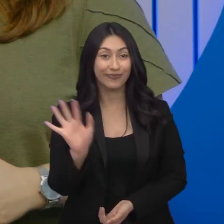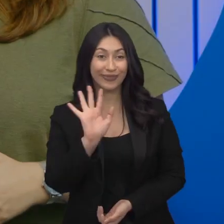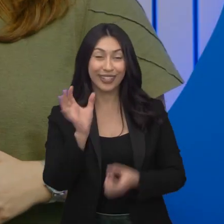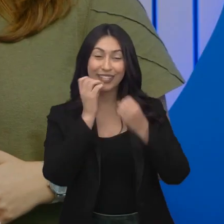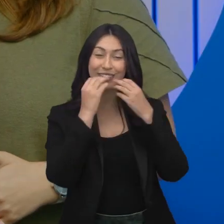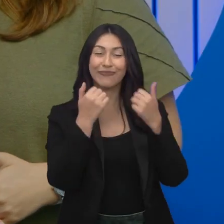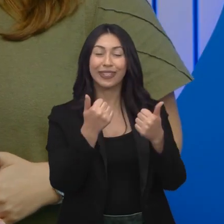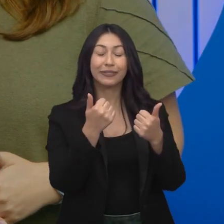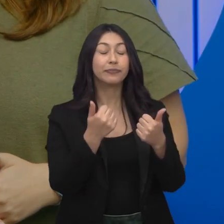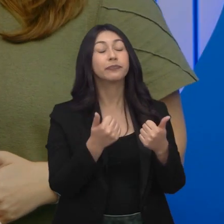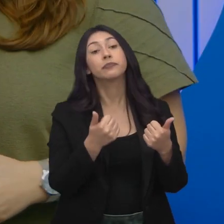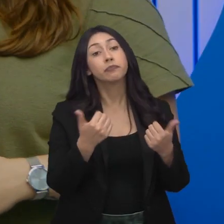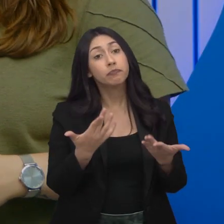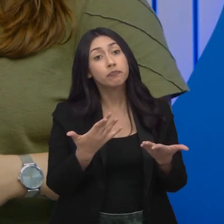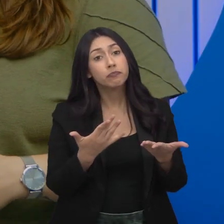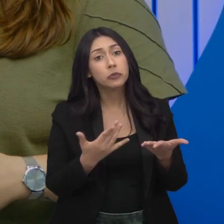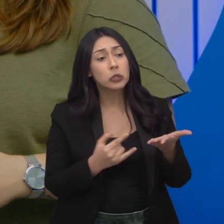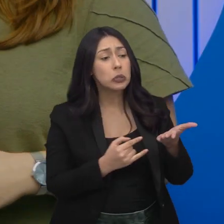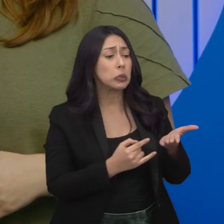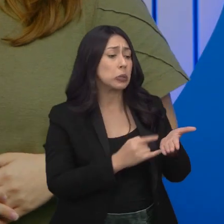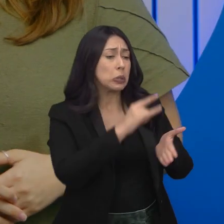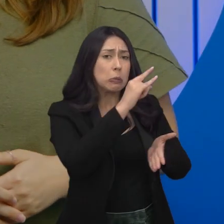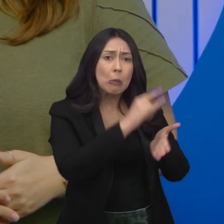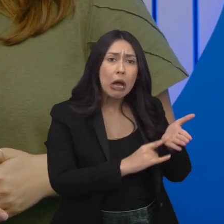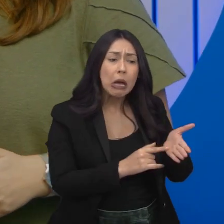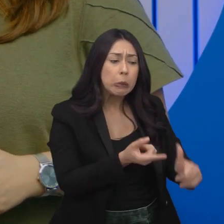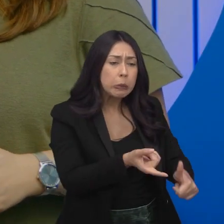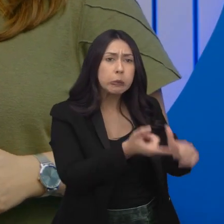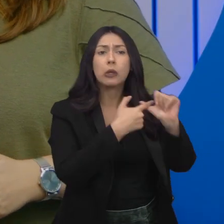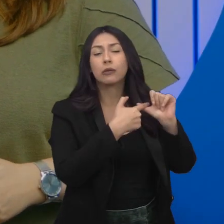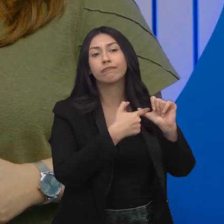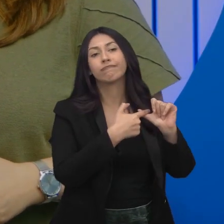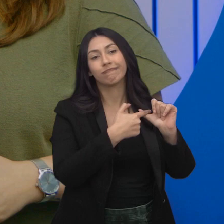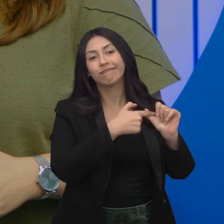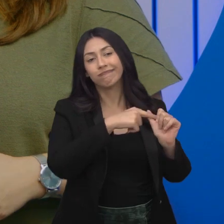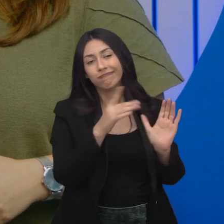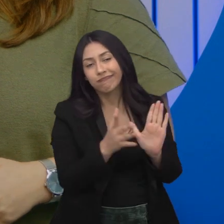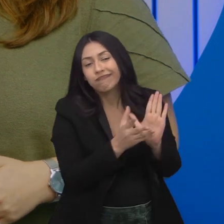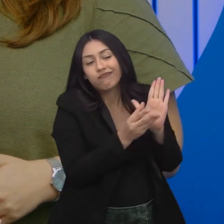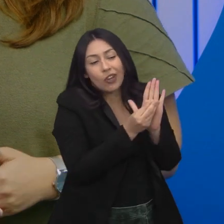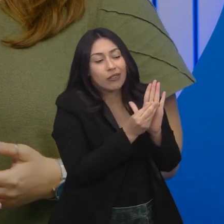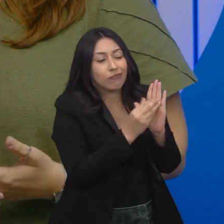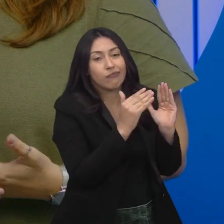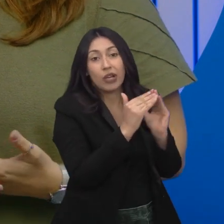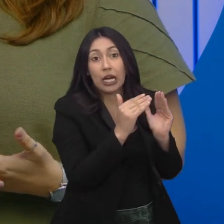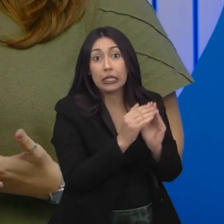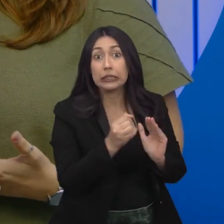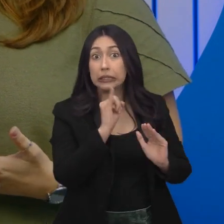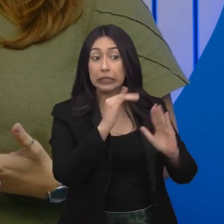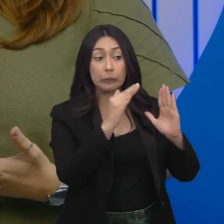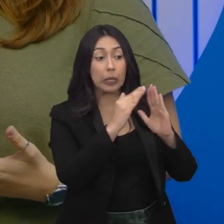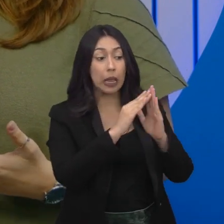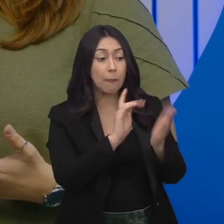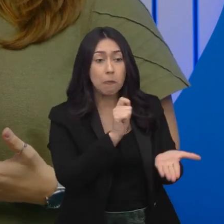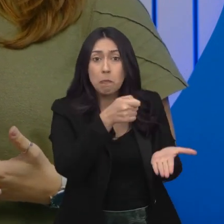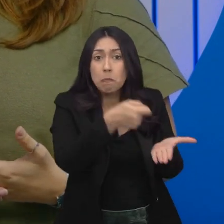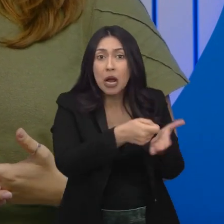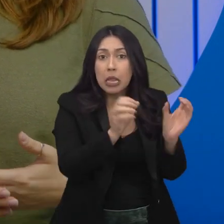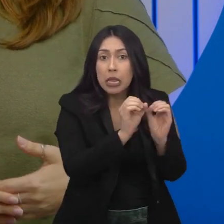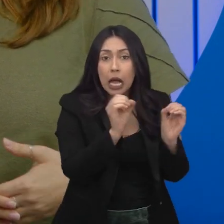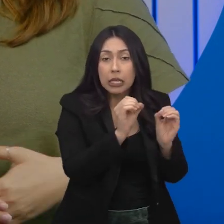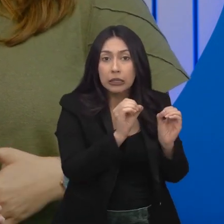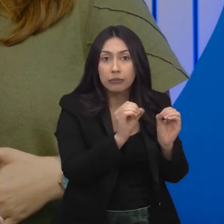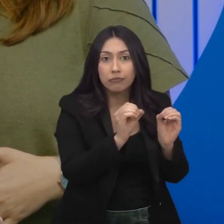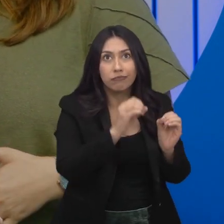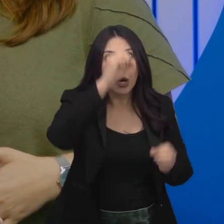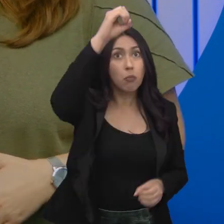Oi, gente, tudo bom? Olha só, as contas fazem parte do funcionamento de uma casa. Se o morador não paga o boleto da luz, por